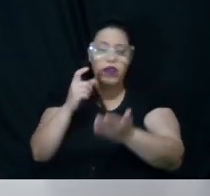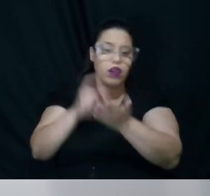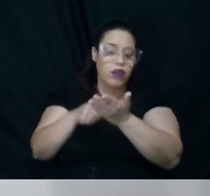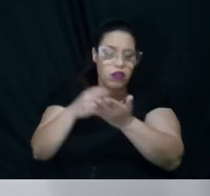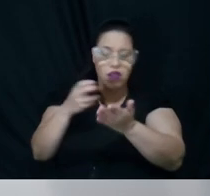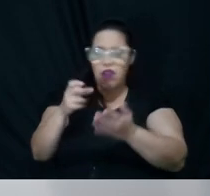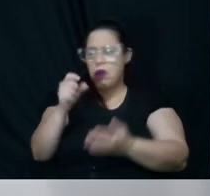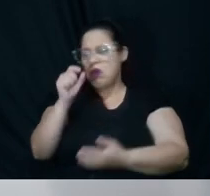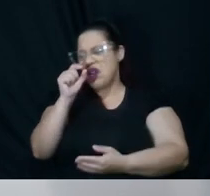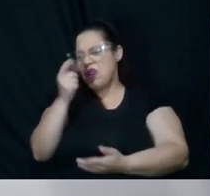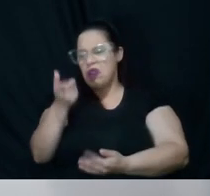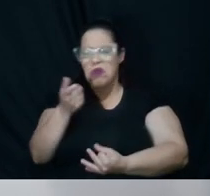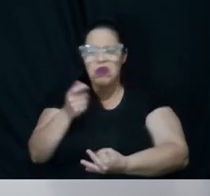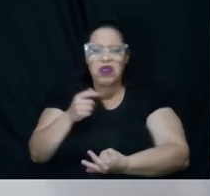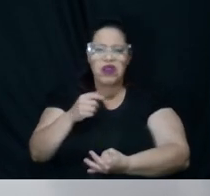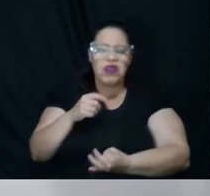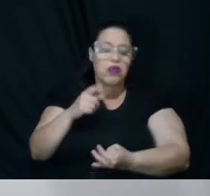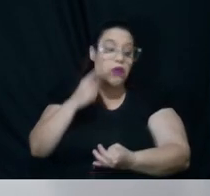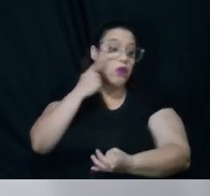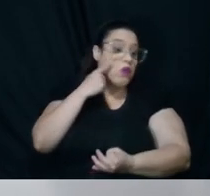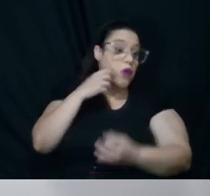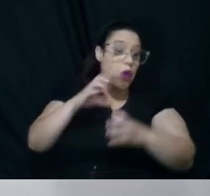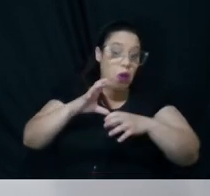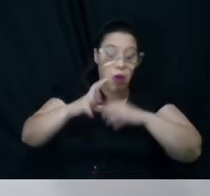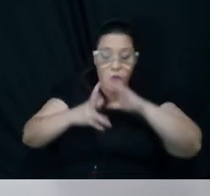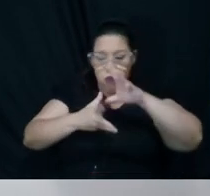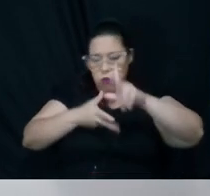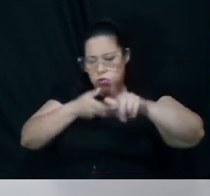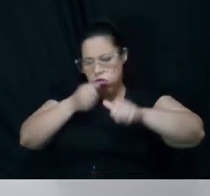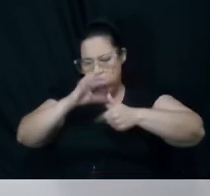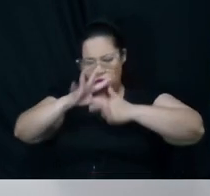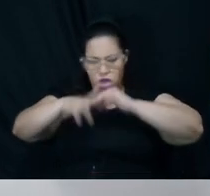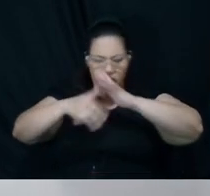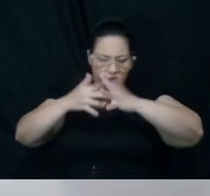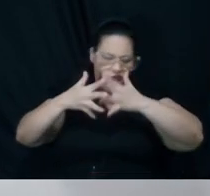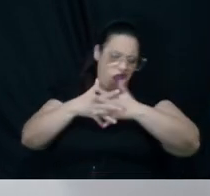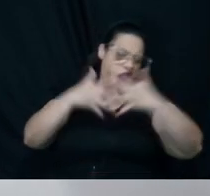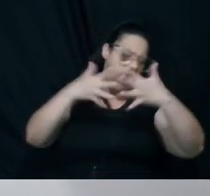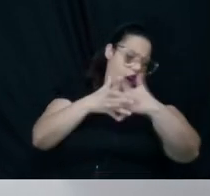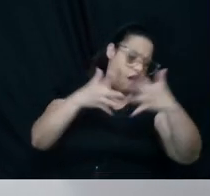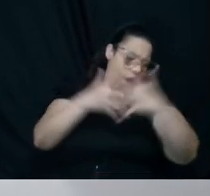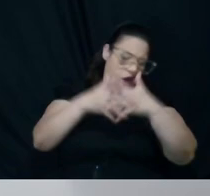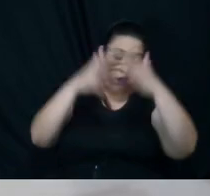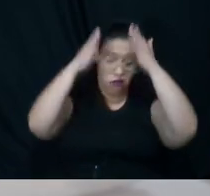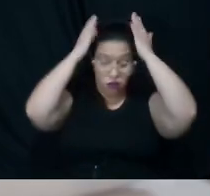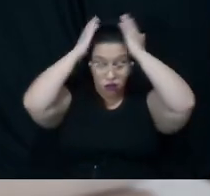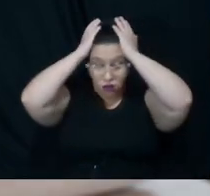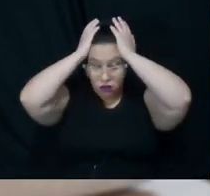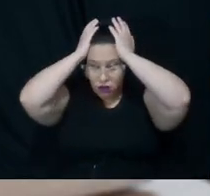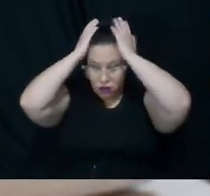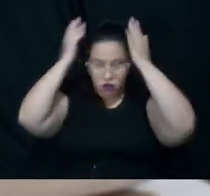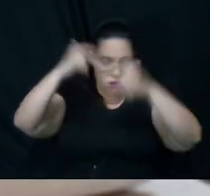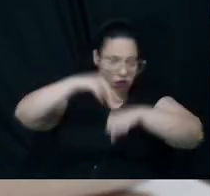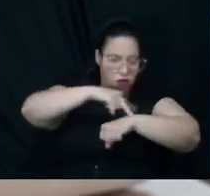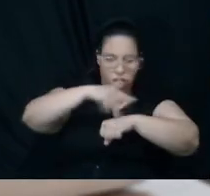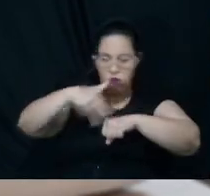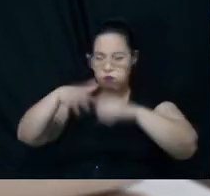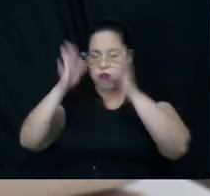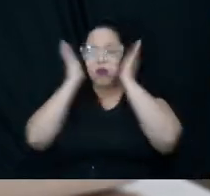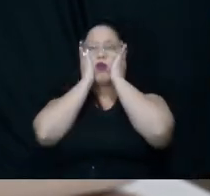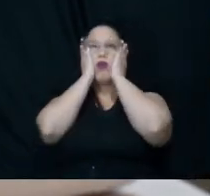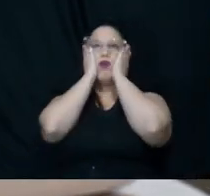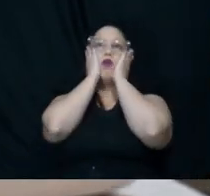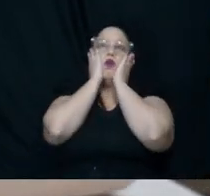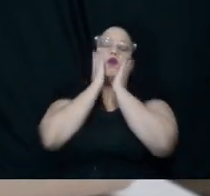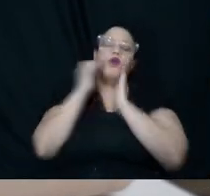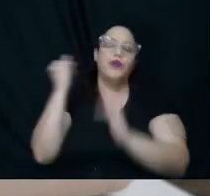quando você vê isso acaba virando uma bola de neve que você já não sabe mais para que lado correr. Então sim, é importante levantar